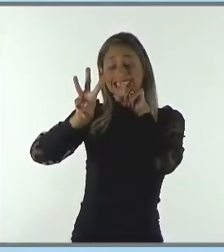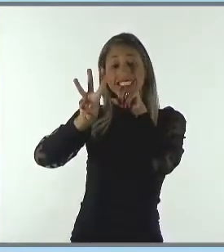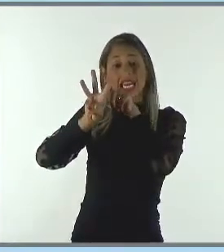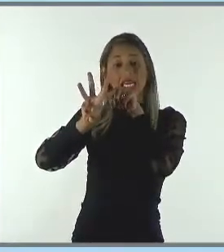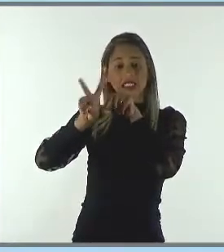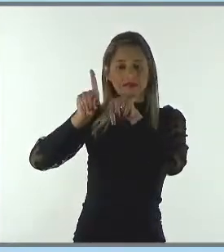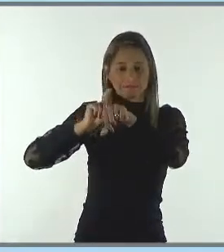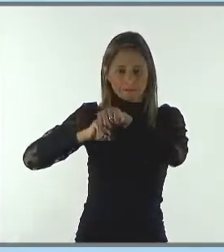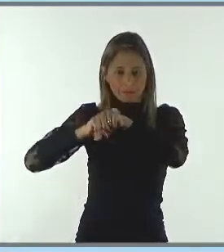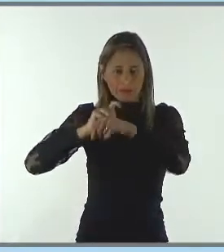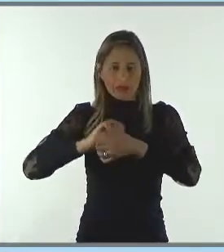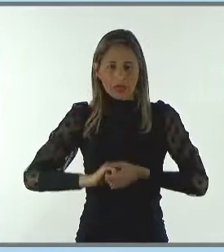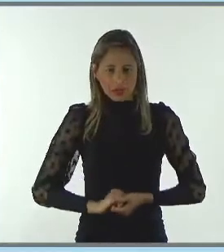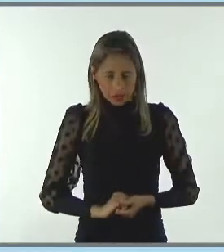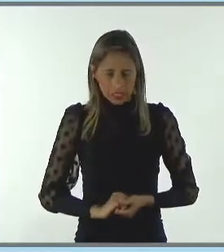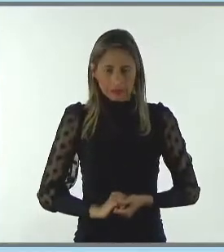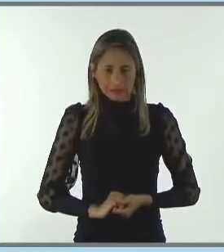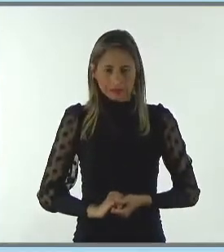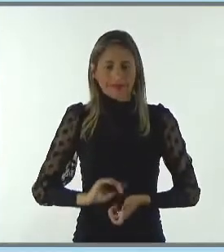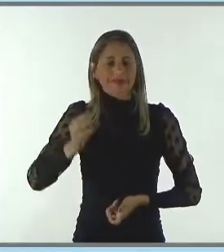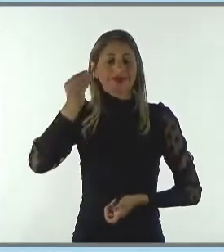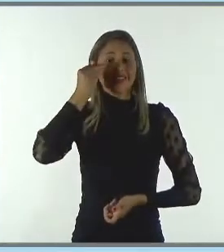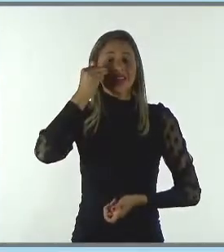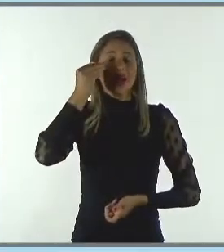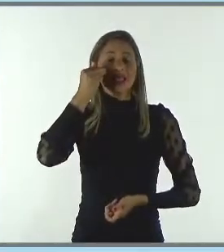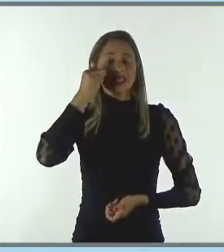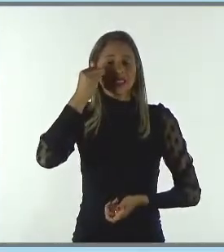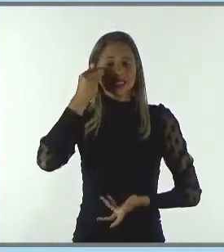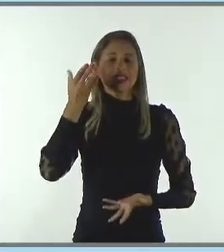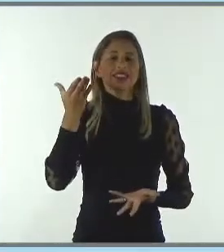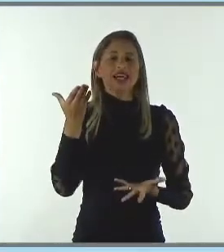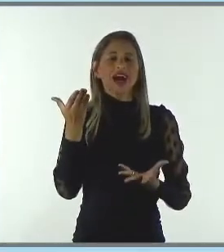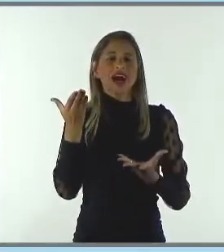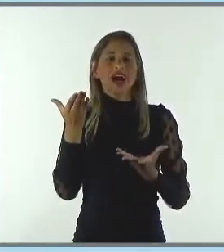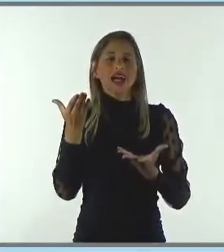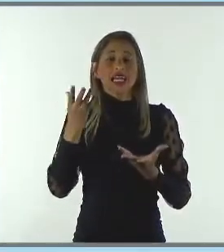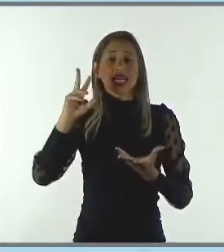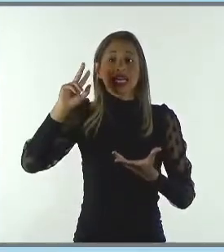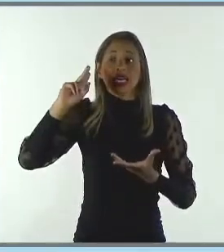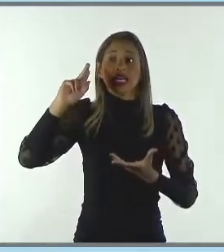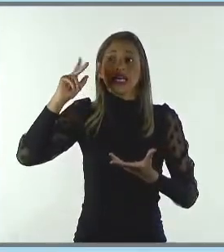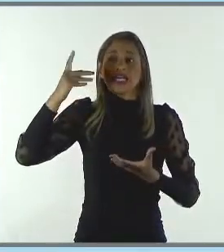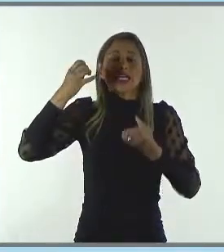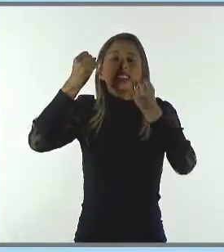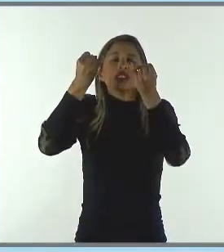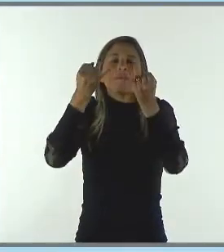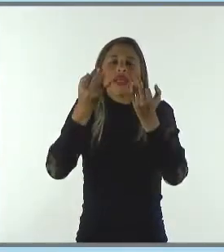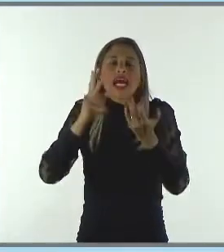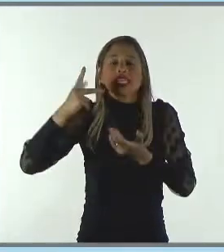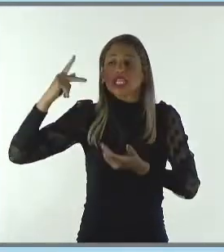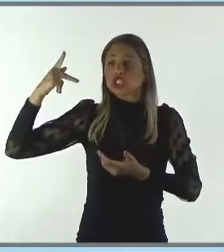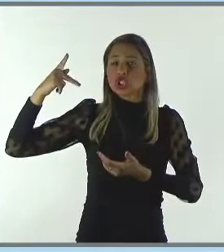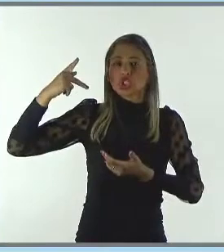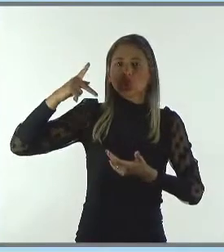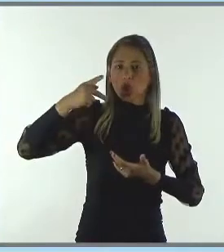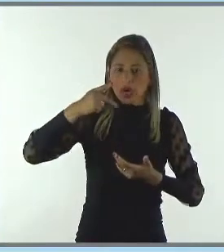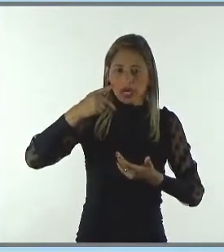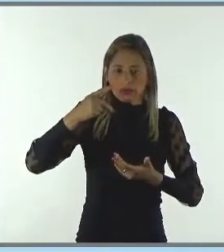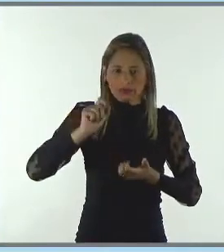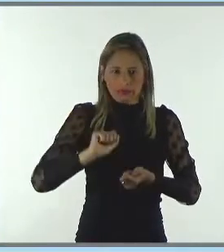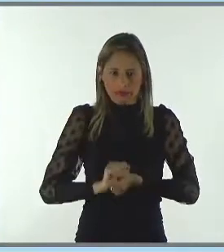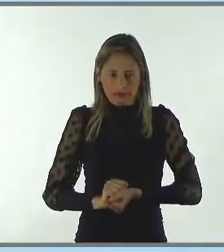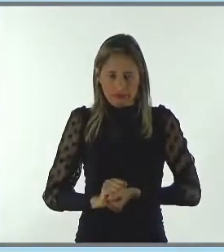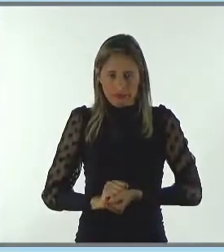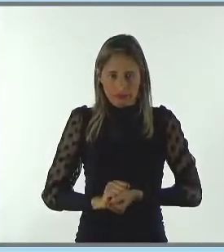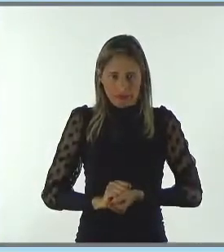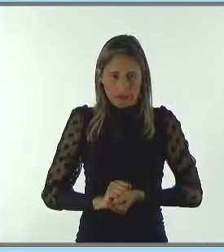distintos, para poder tentar cobrir um pouco dessa história múltipla, que é a da Masa e a da Maria Mazzarello.